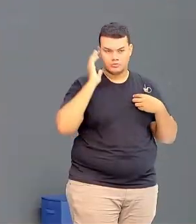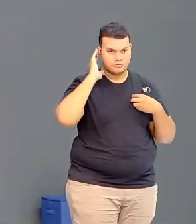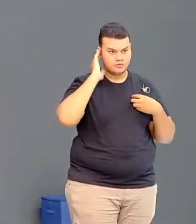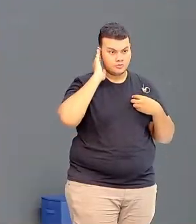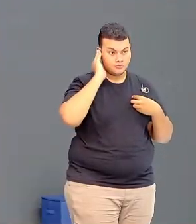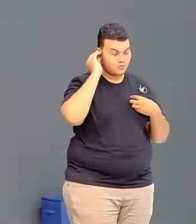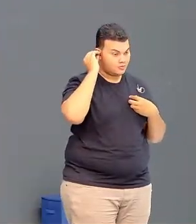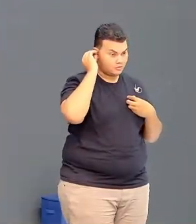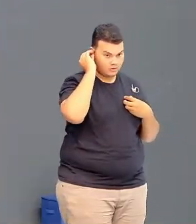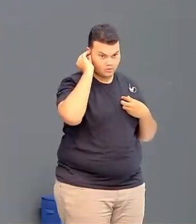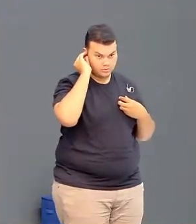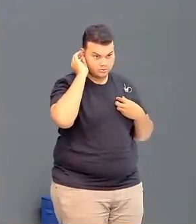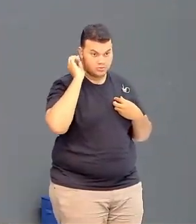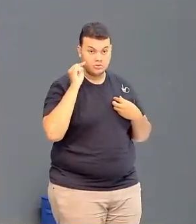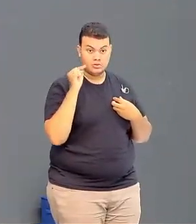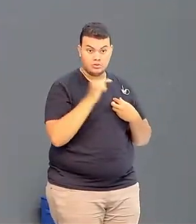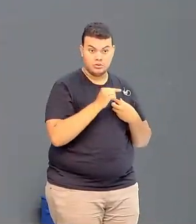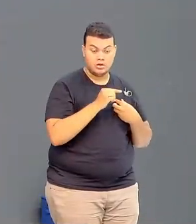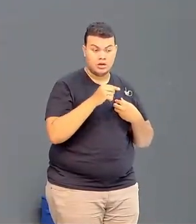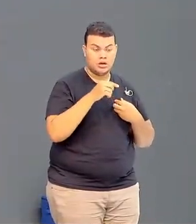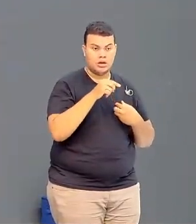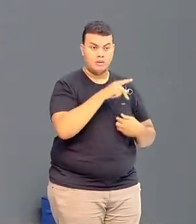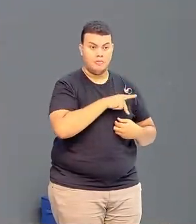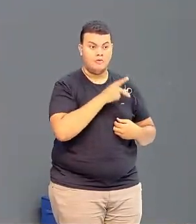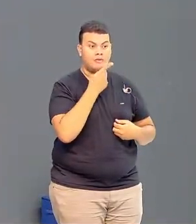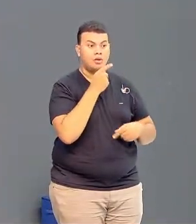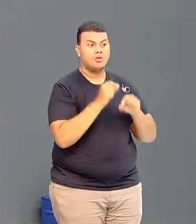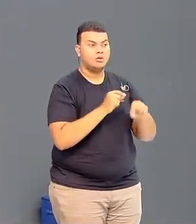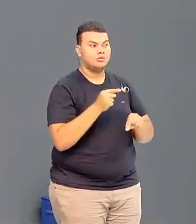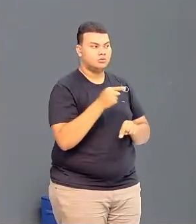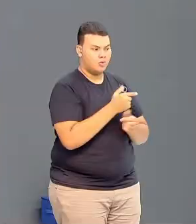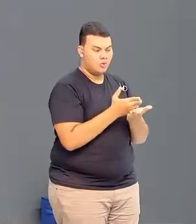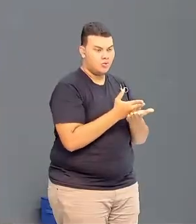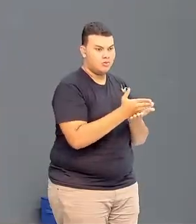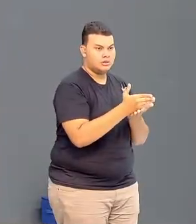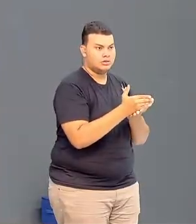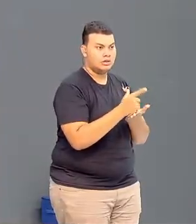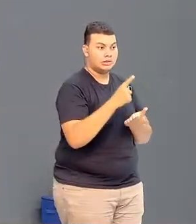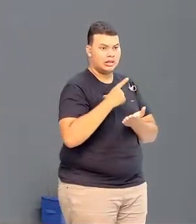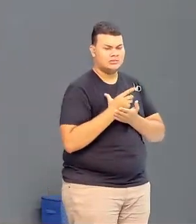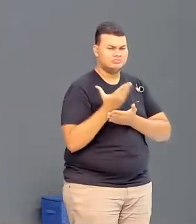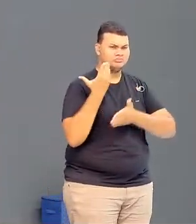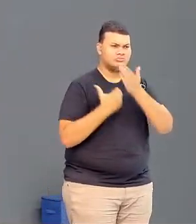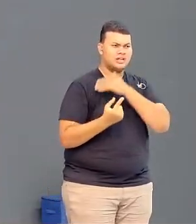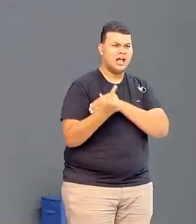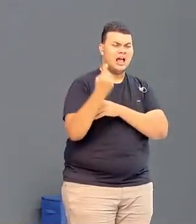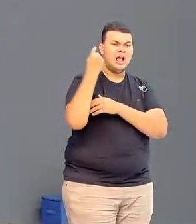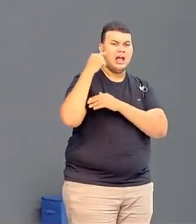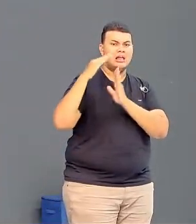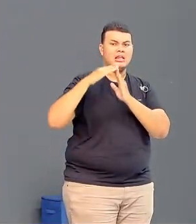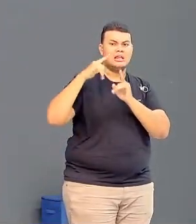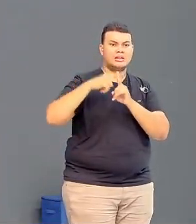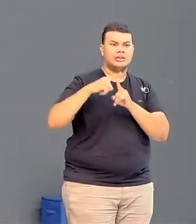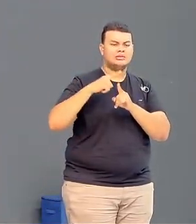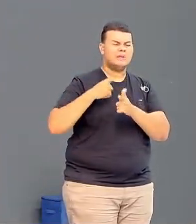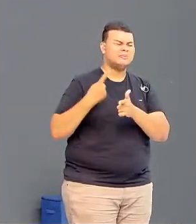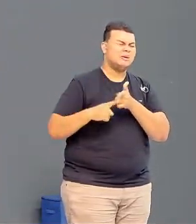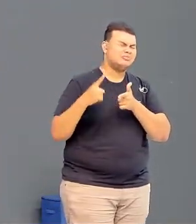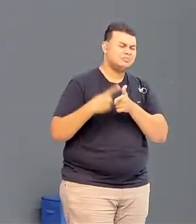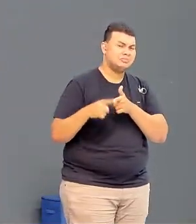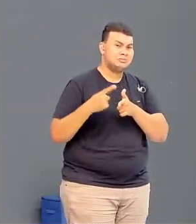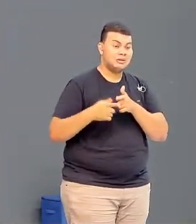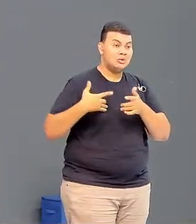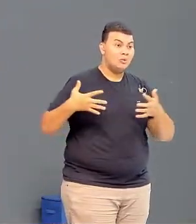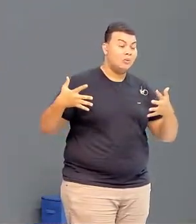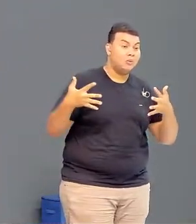2 Coríntios capítulo 1, o apóstolo Paulo começa a sua carta dizendo assim: tinha alguém daquela igreja, gente, que tinha dado um problemão,